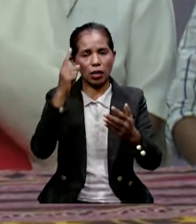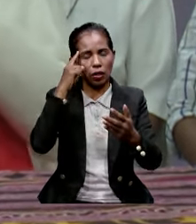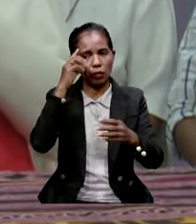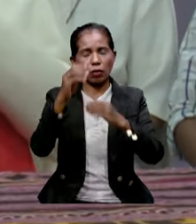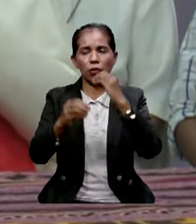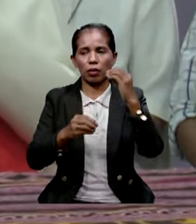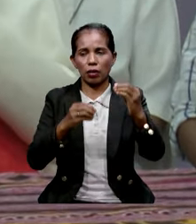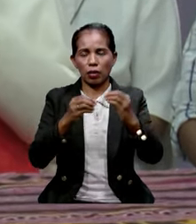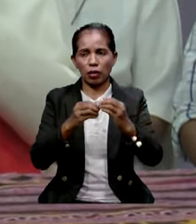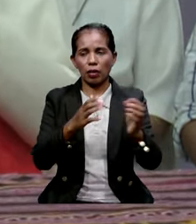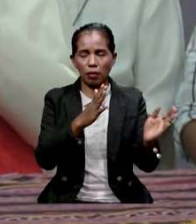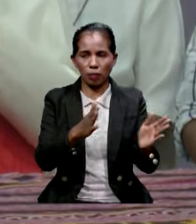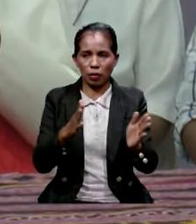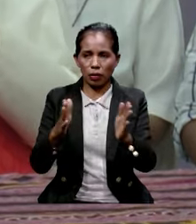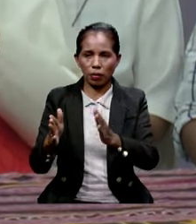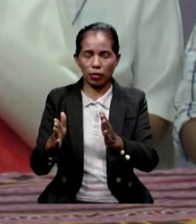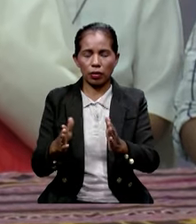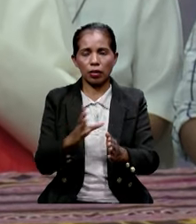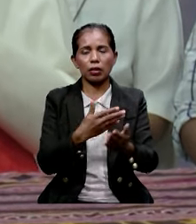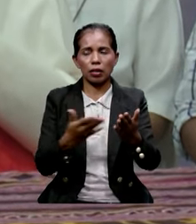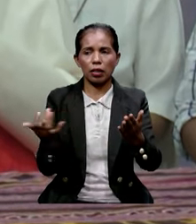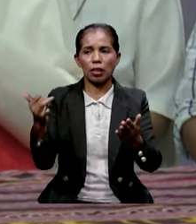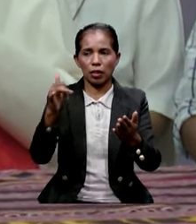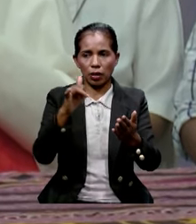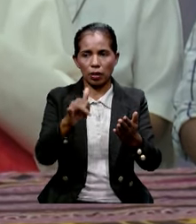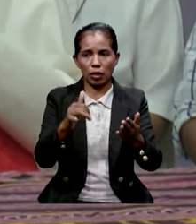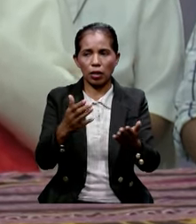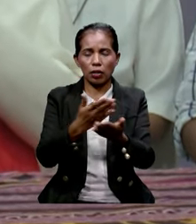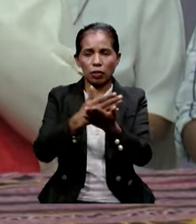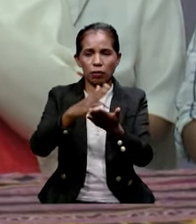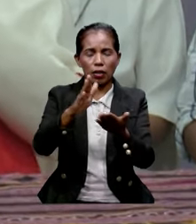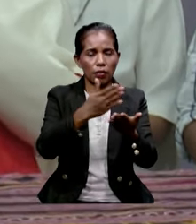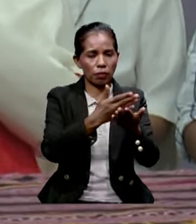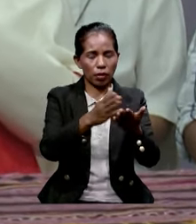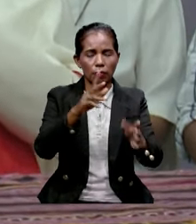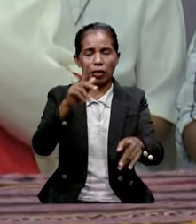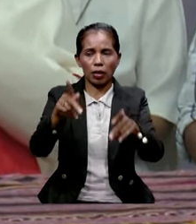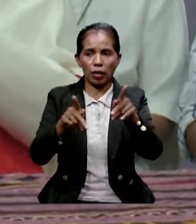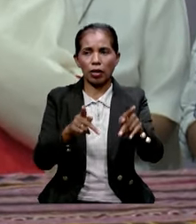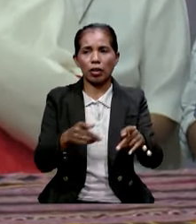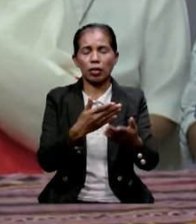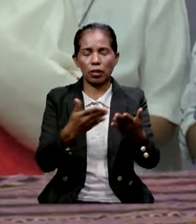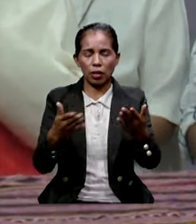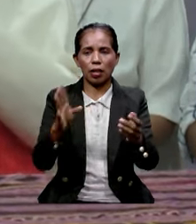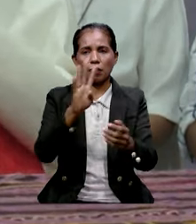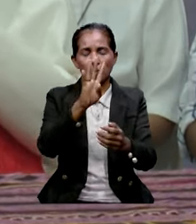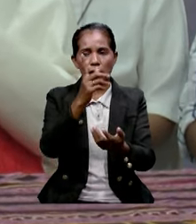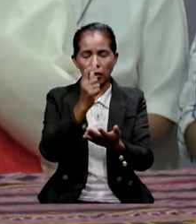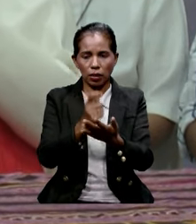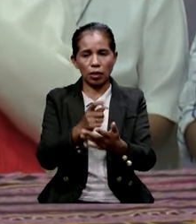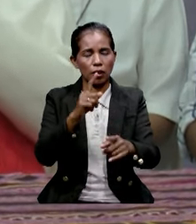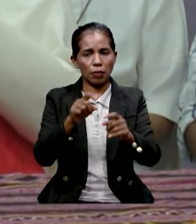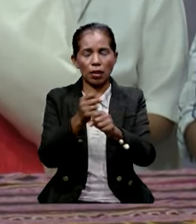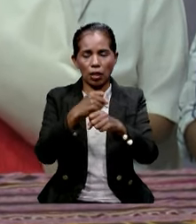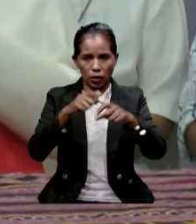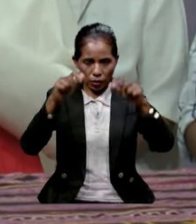vamos, com a lei prepara Sibórios. Sibórios, né, a tua faca cominhão, e por exemplo, preparamos 4 mil, deve ter lá bela ali em Timor,